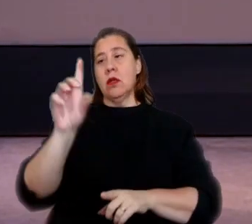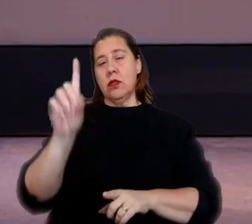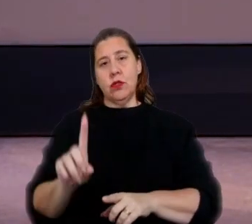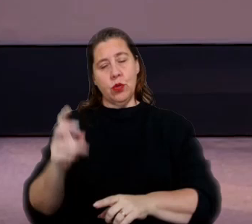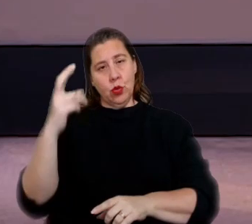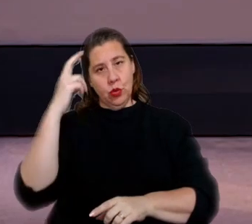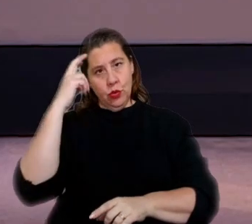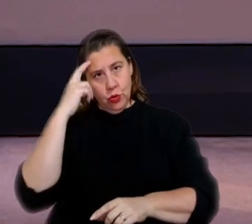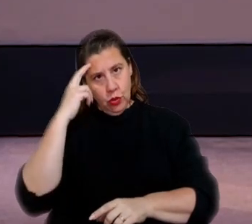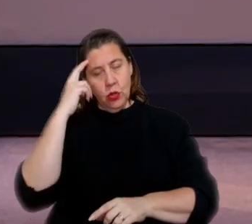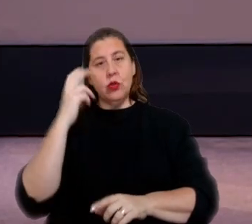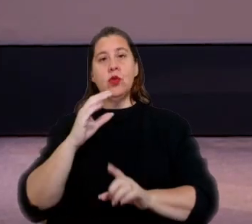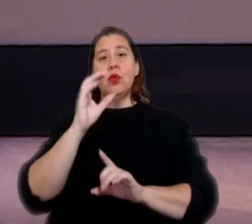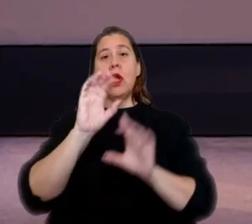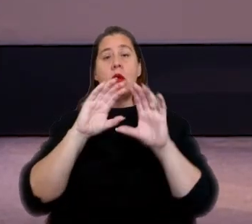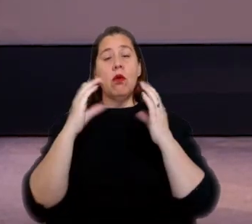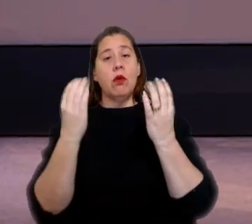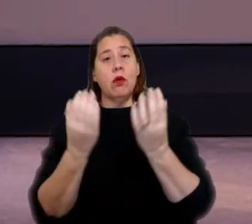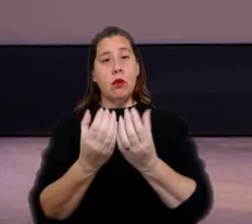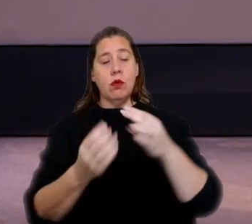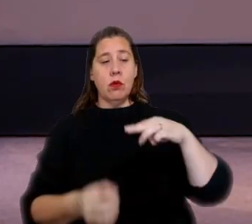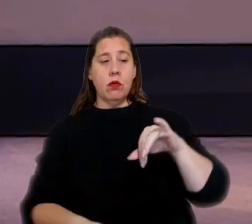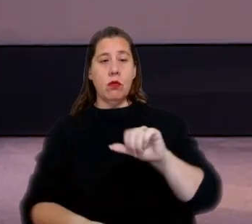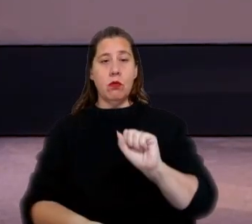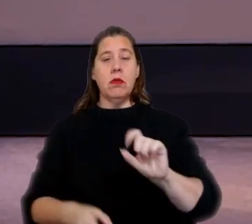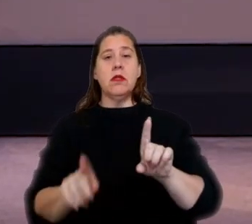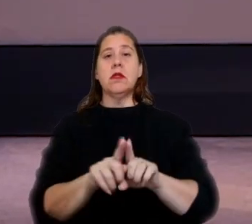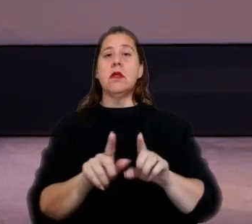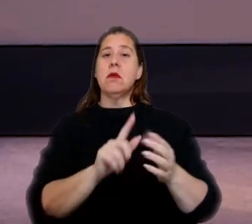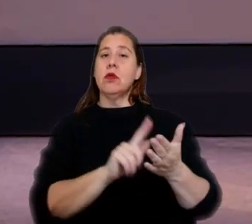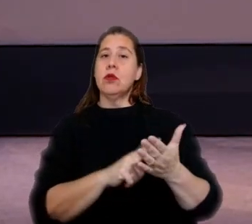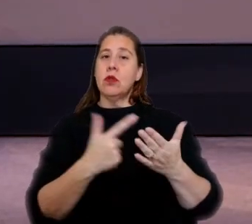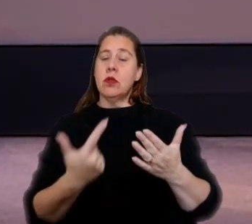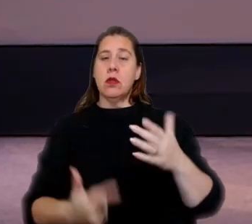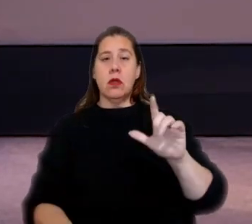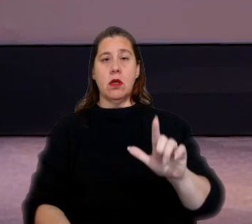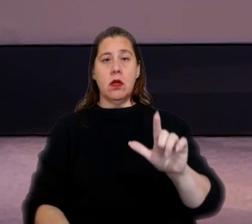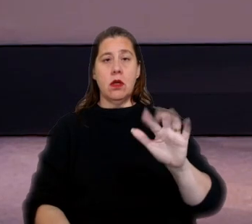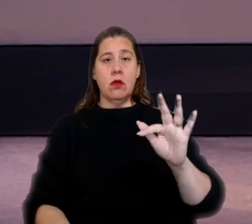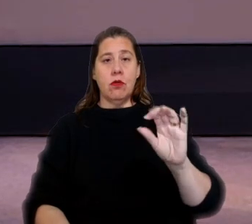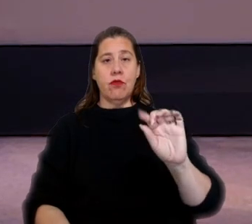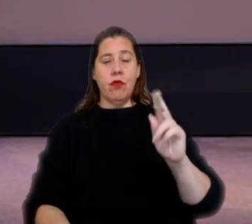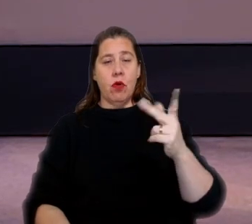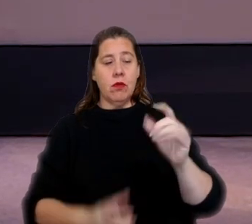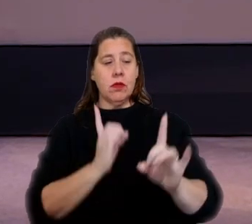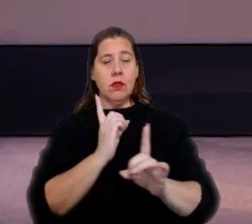a Diretoria de Cultura e Comunidade, o MIS, a Folha, por esse encontro